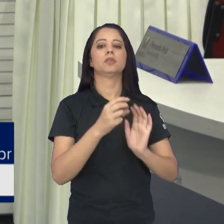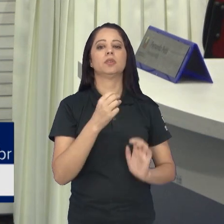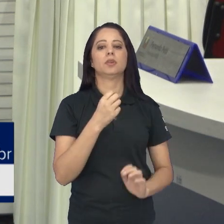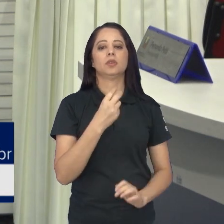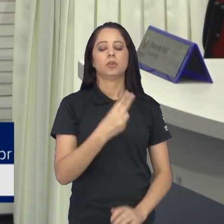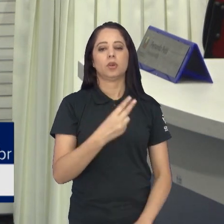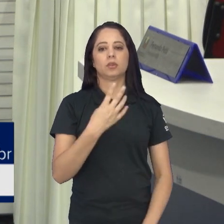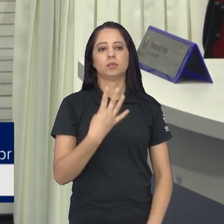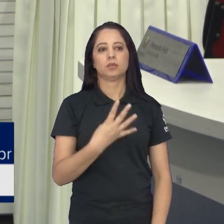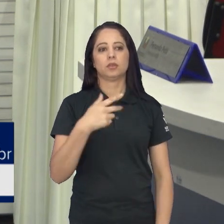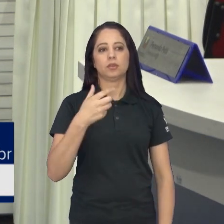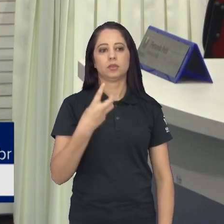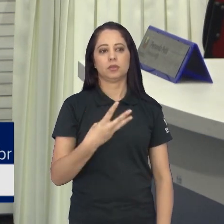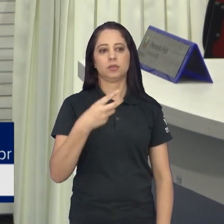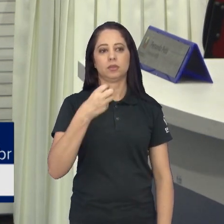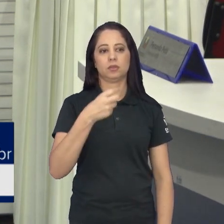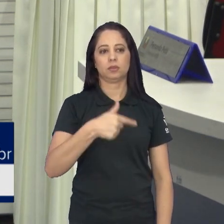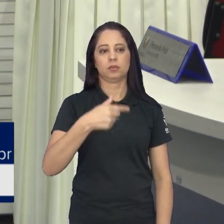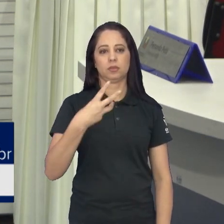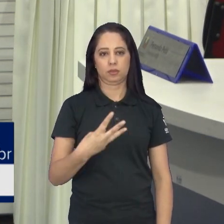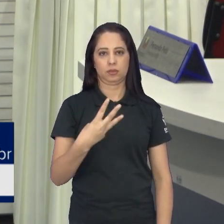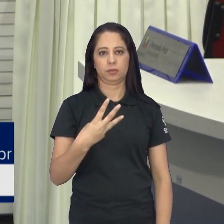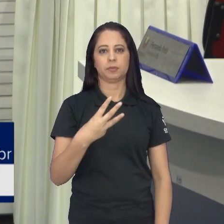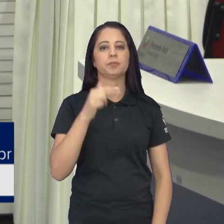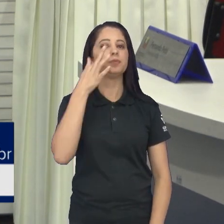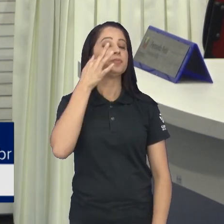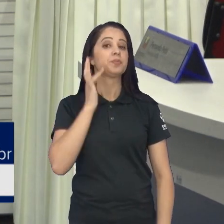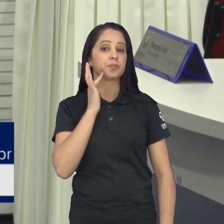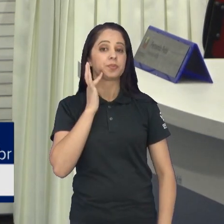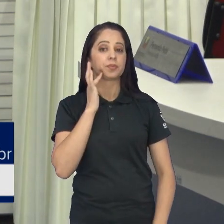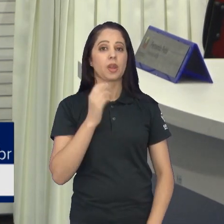4373/2021, do vereador Fabião Zagueiro. Processo número